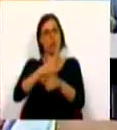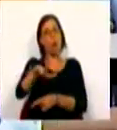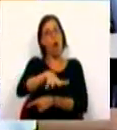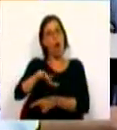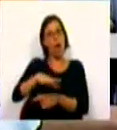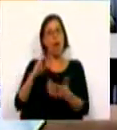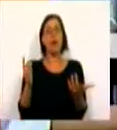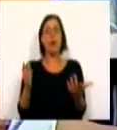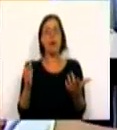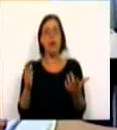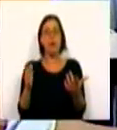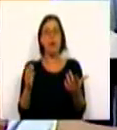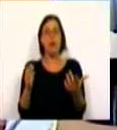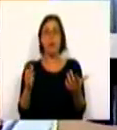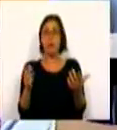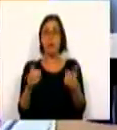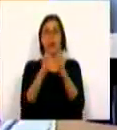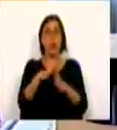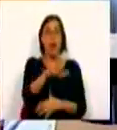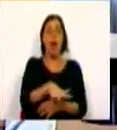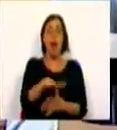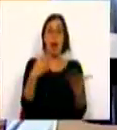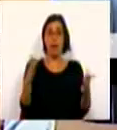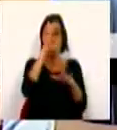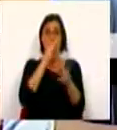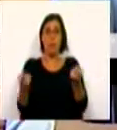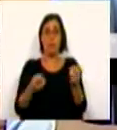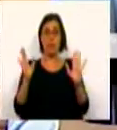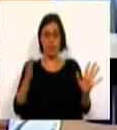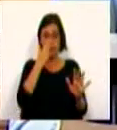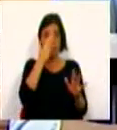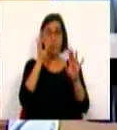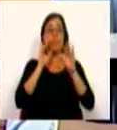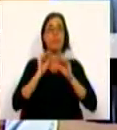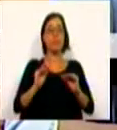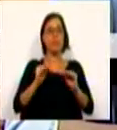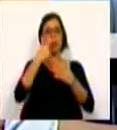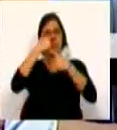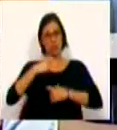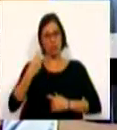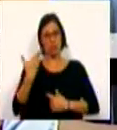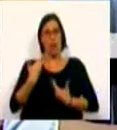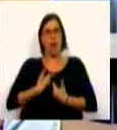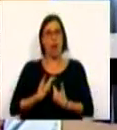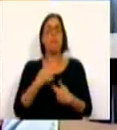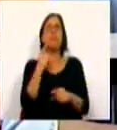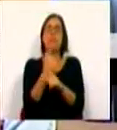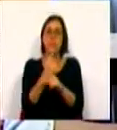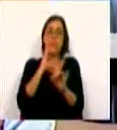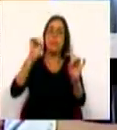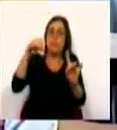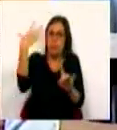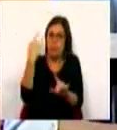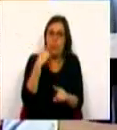áreas, a todas as áreas de governação. A educação para a cidadania continuará também a ser uma